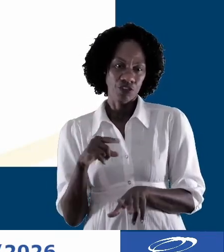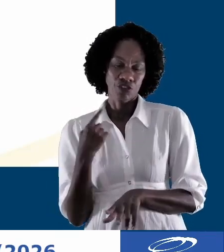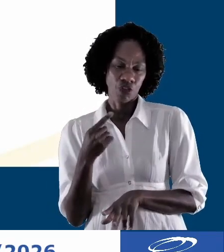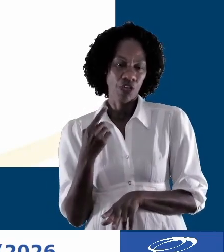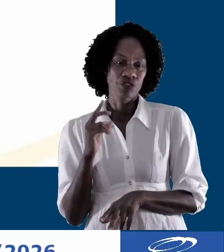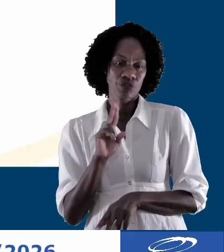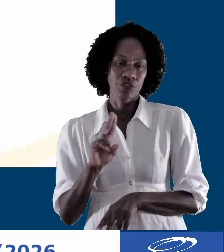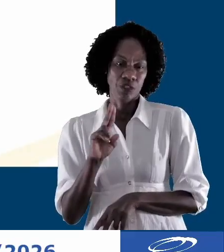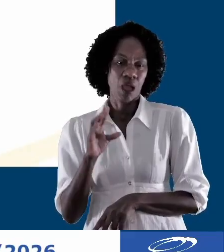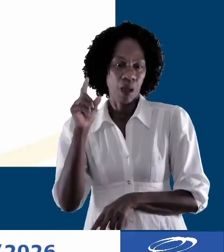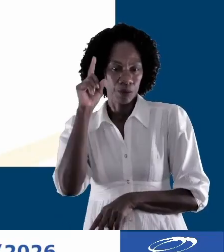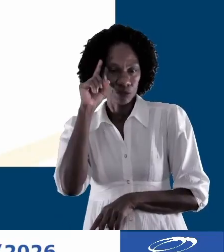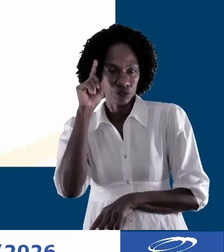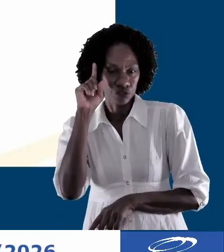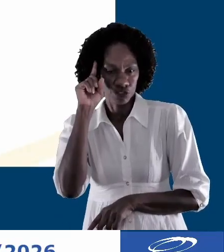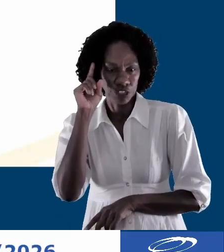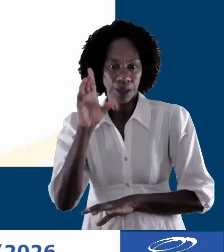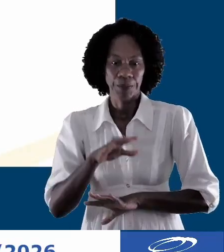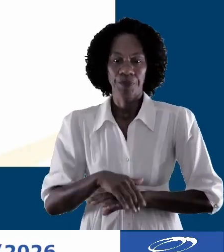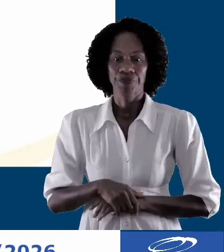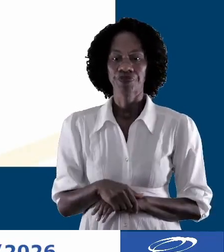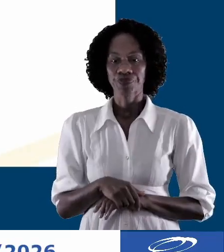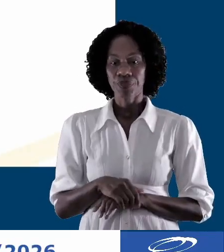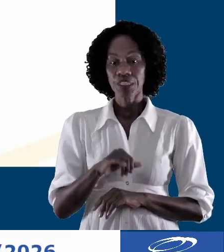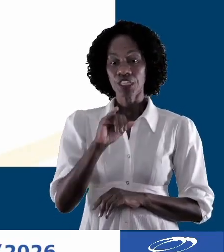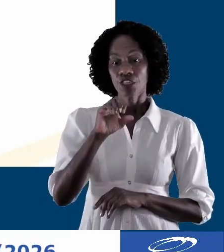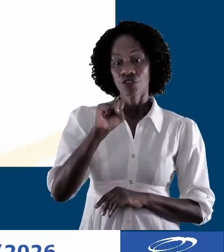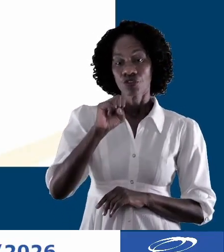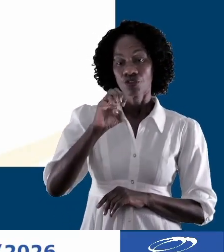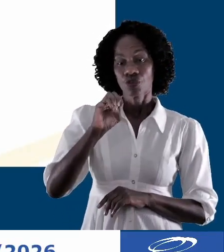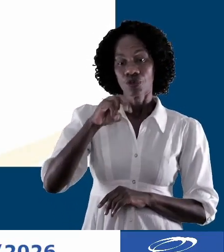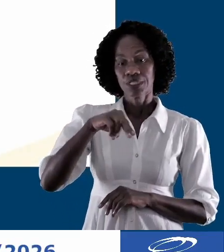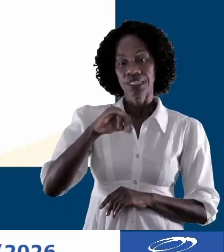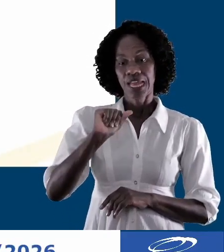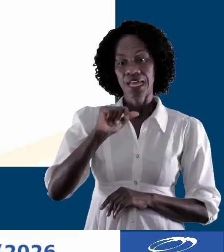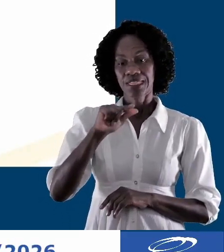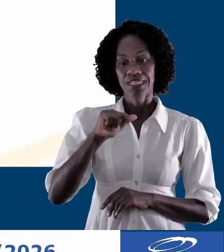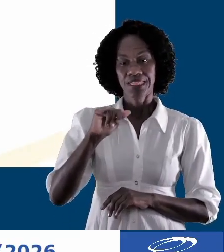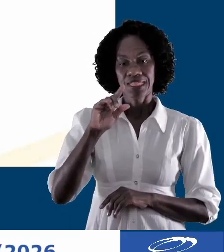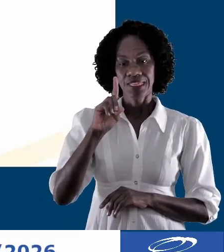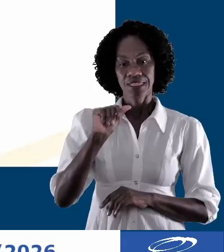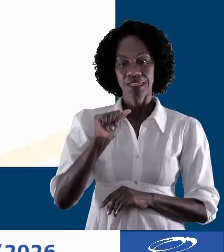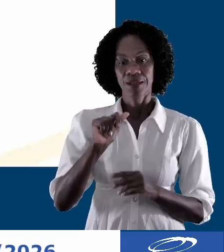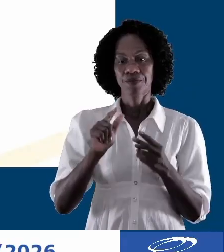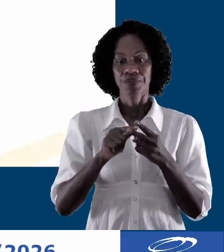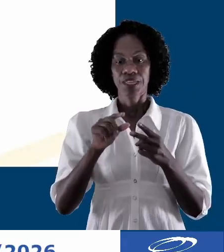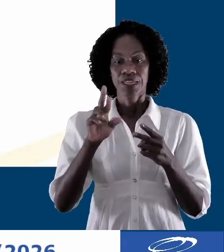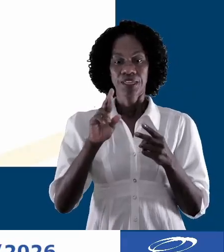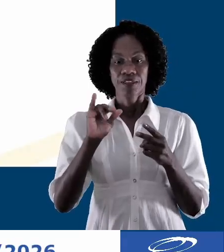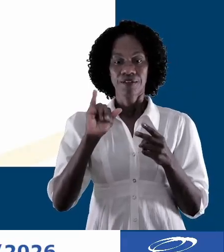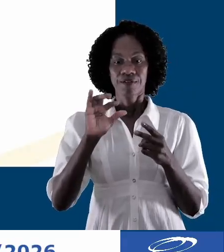quando você tem uma resistência simultânea tanto à isoniazida quanto à rifampicina, e saber que, quando a gente opera um paciente